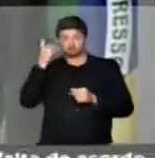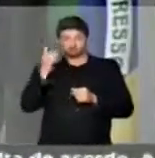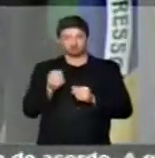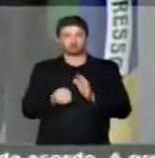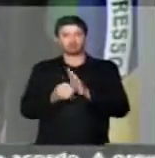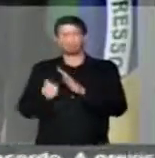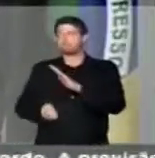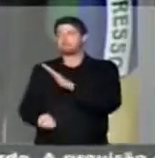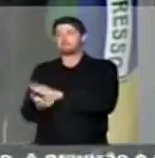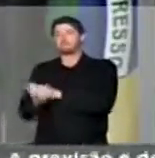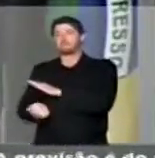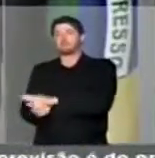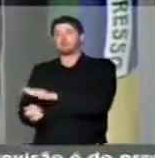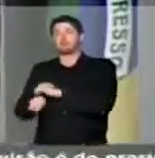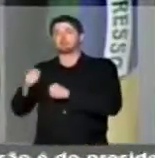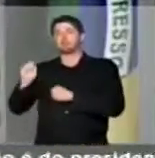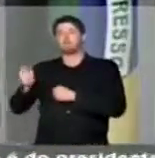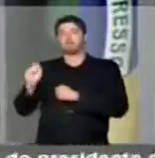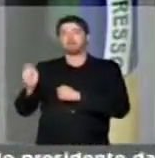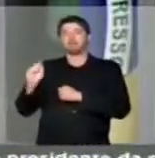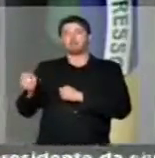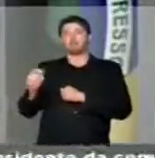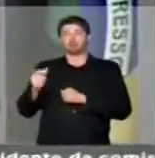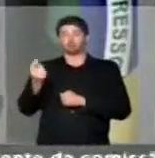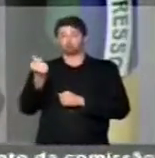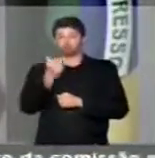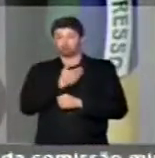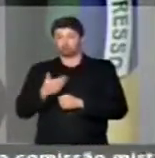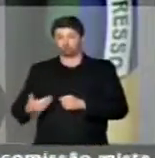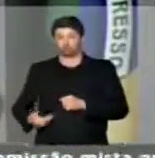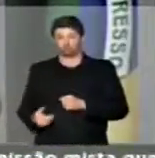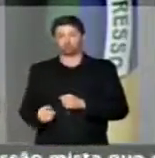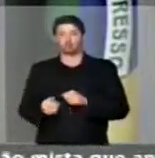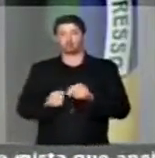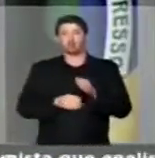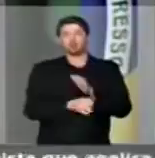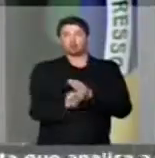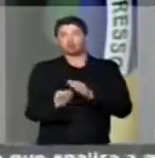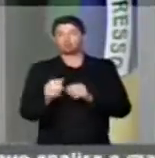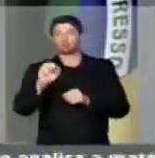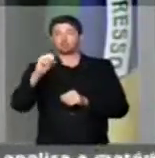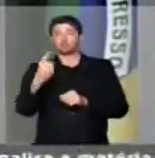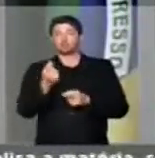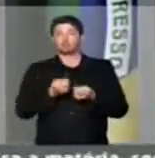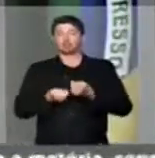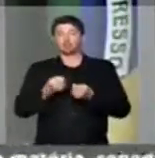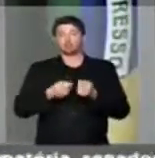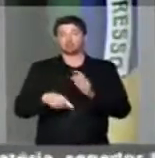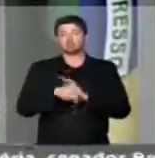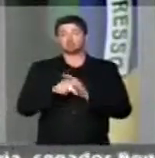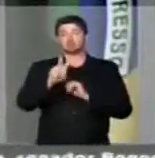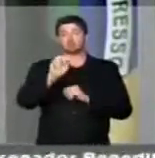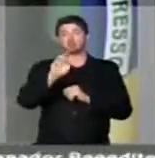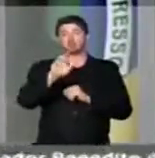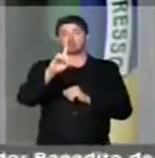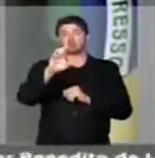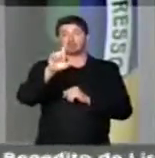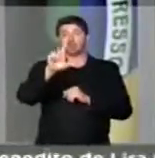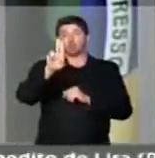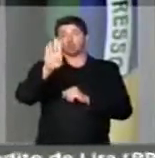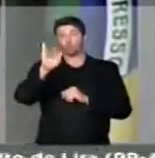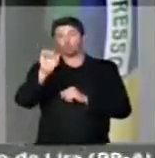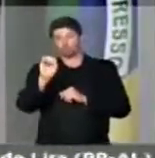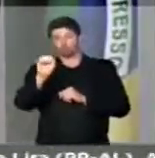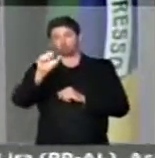eram pagos com dinheiro público, desviado com a ajuda do ex-tesoureiro do PT, Delúbio